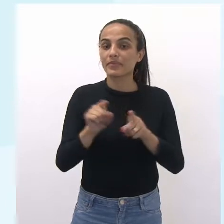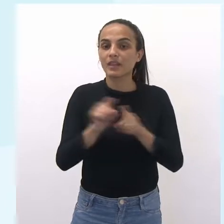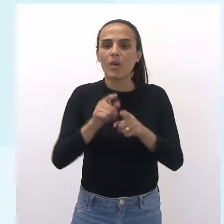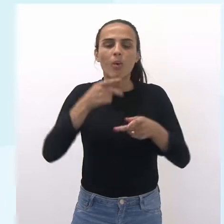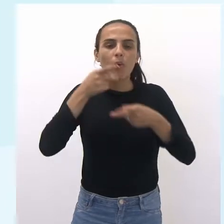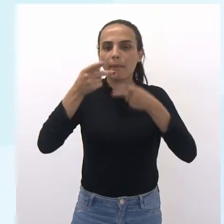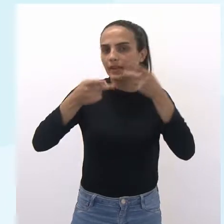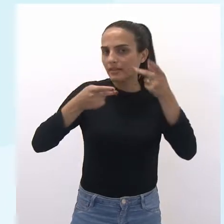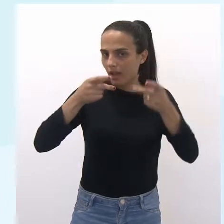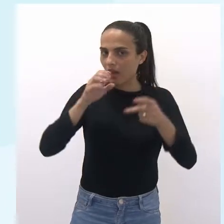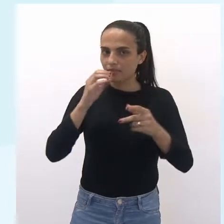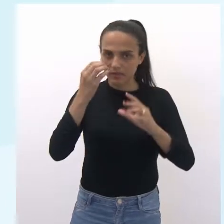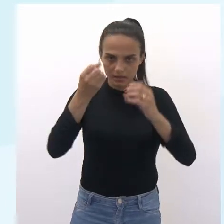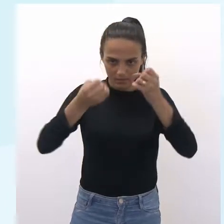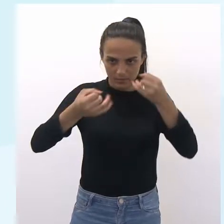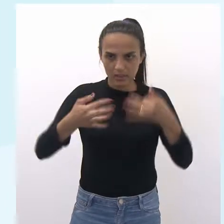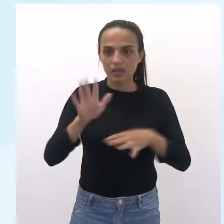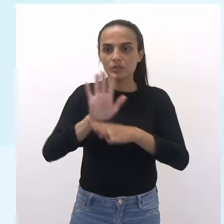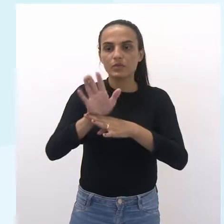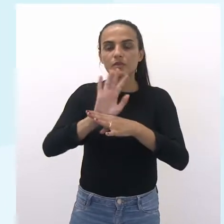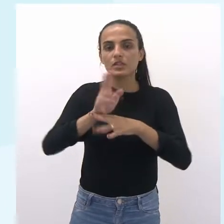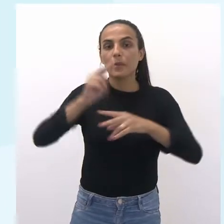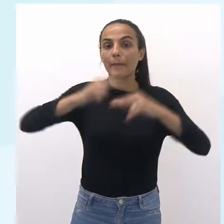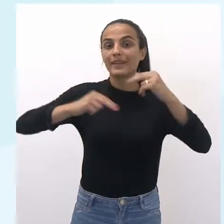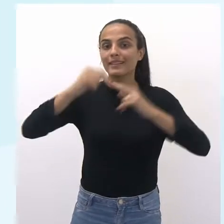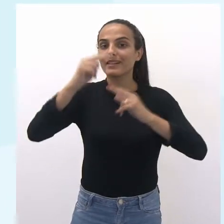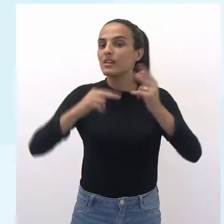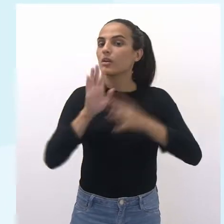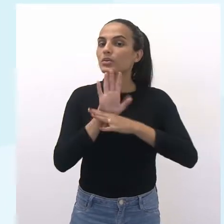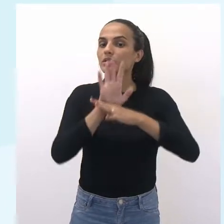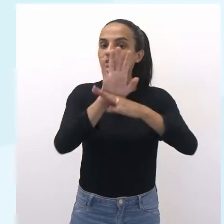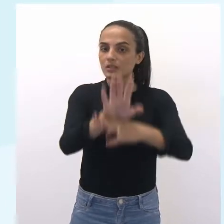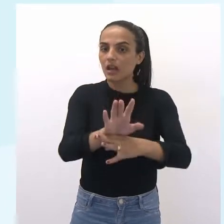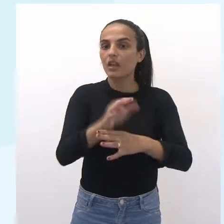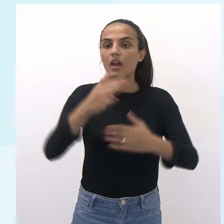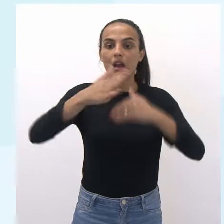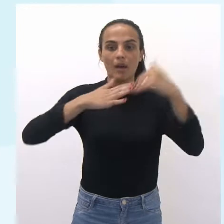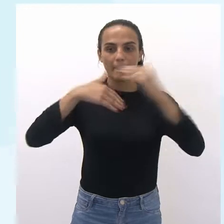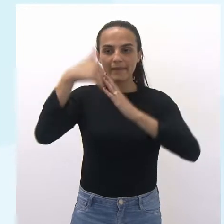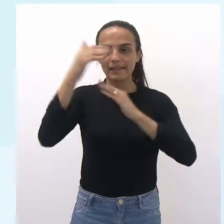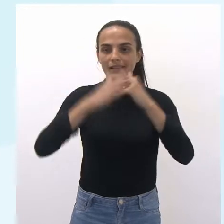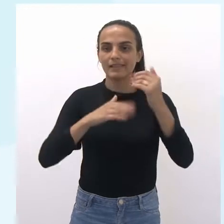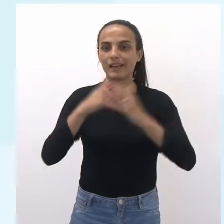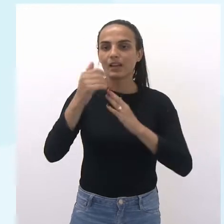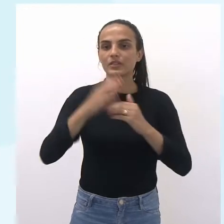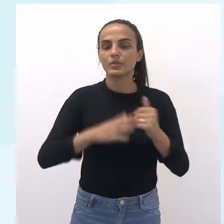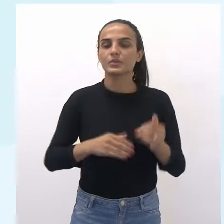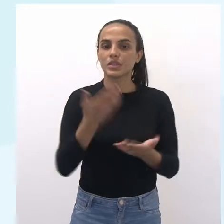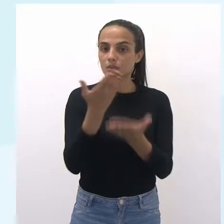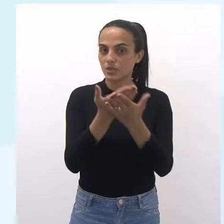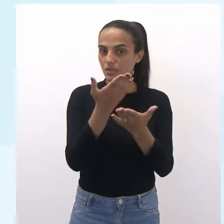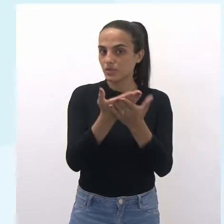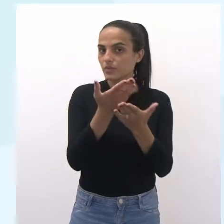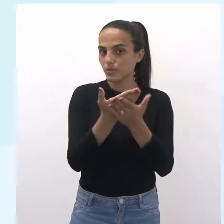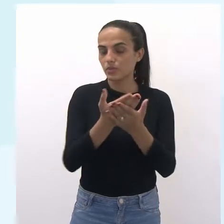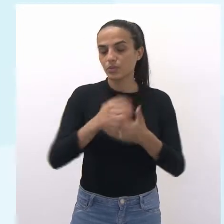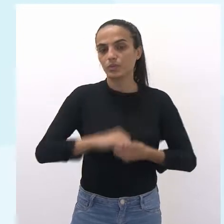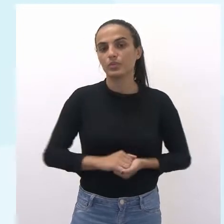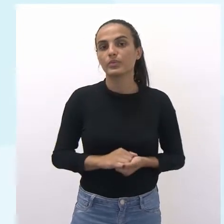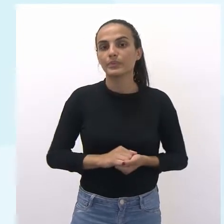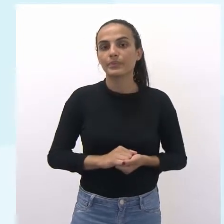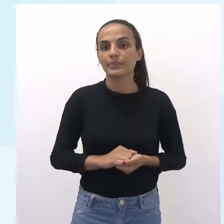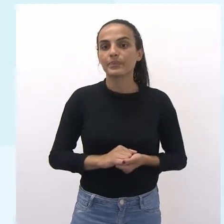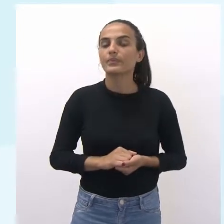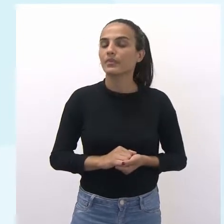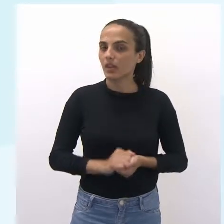comentar sobre os vídeos no material de apoio e relacionar as habilidades e objeto de estudo. Veja que essa é uma